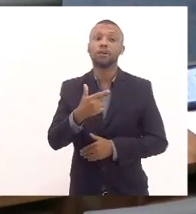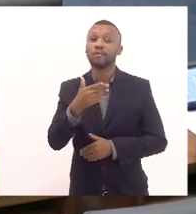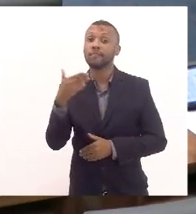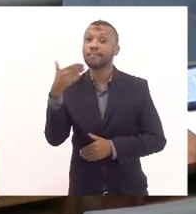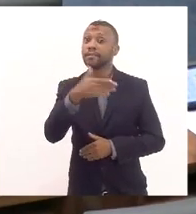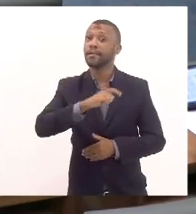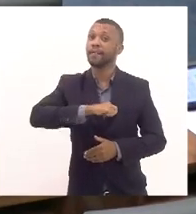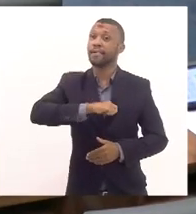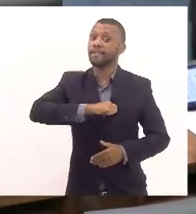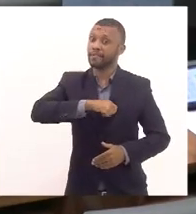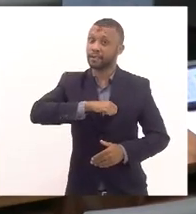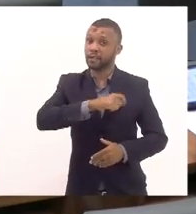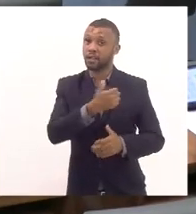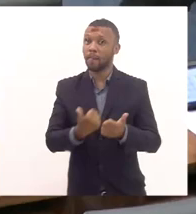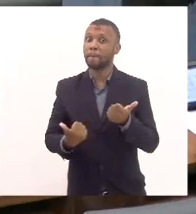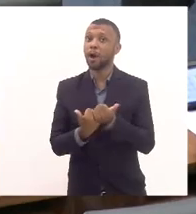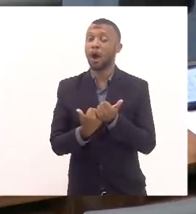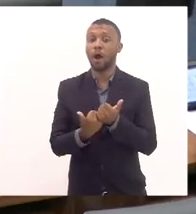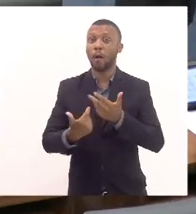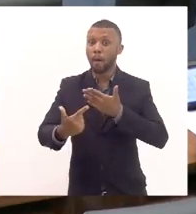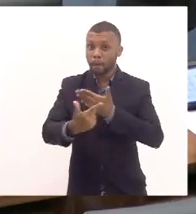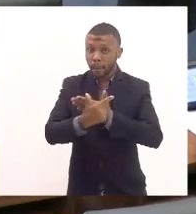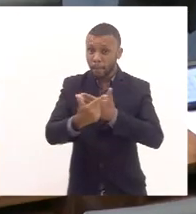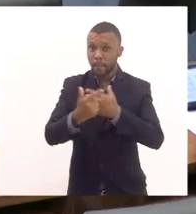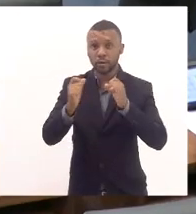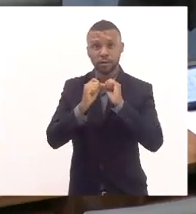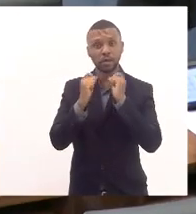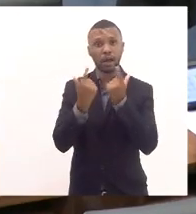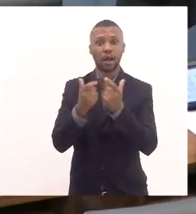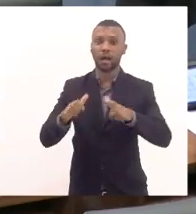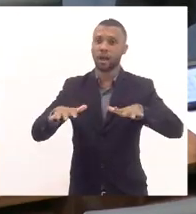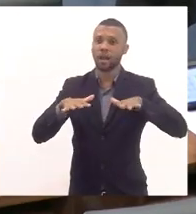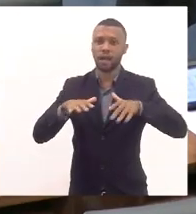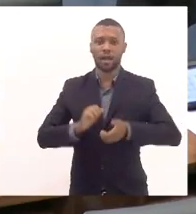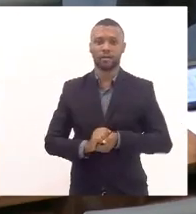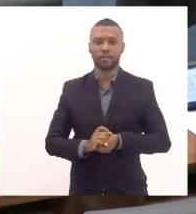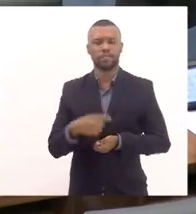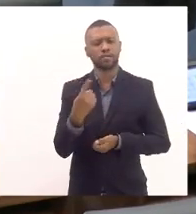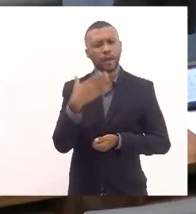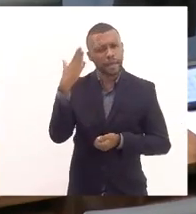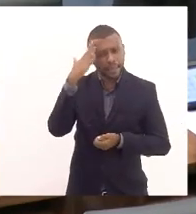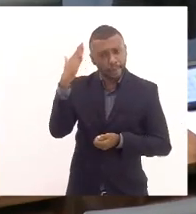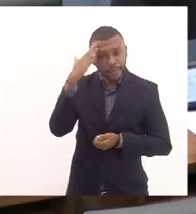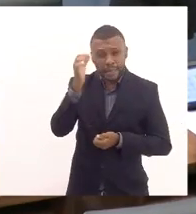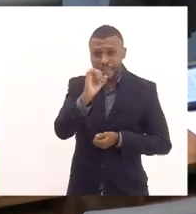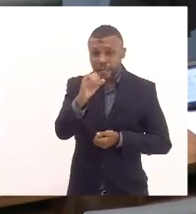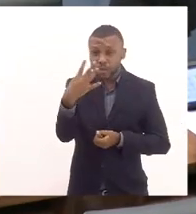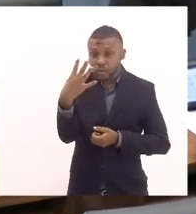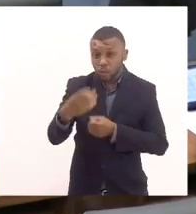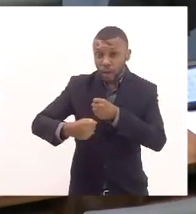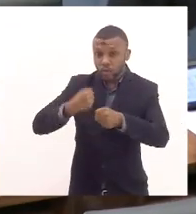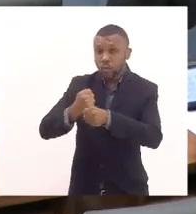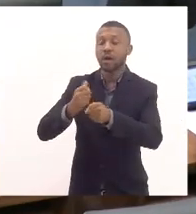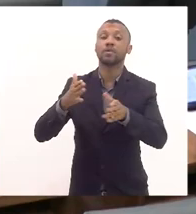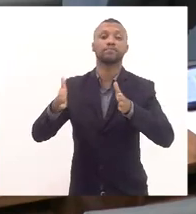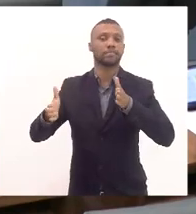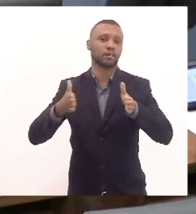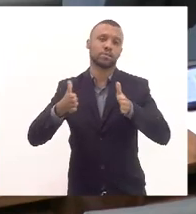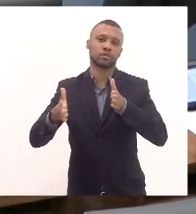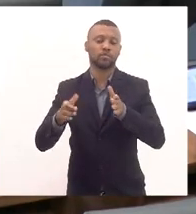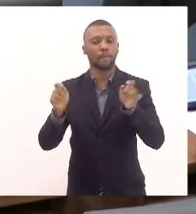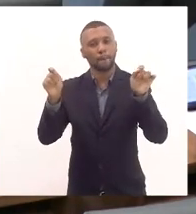fiscalizando é auxiliando papel dessa casa para saber Independente se nos seus quatro anos